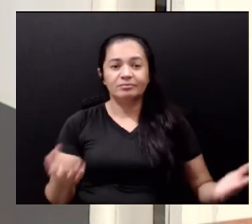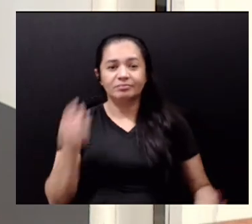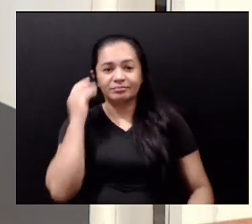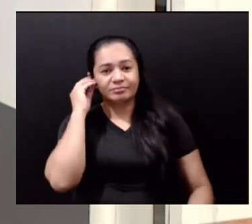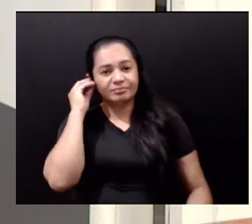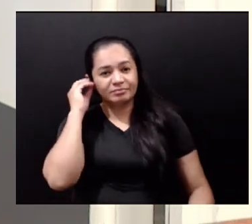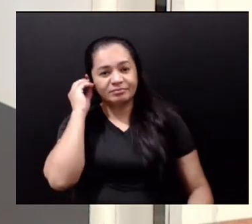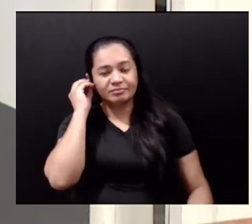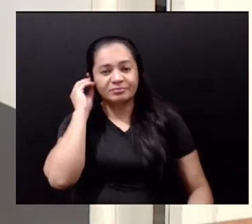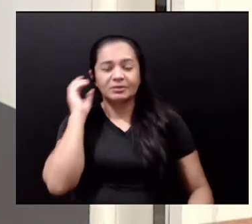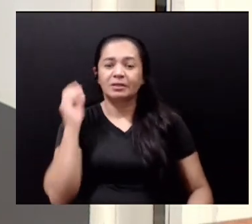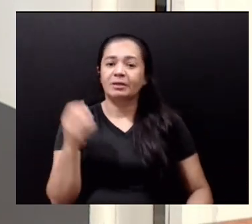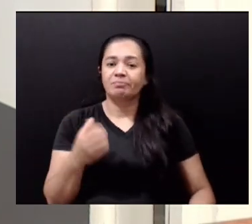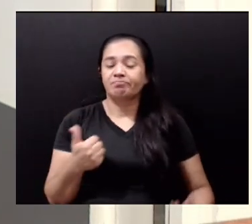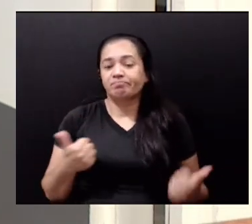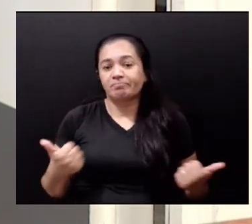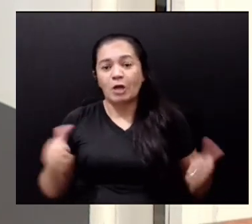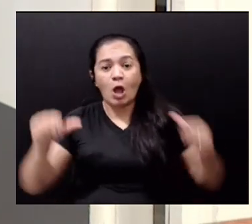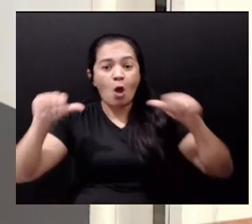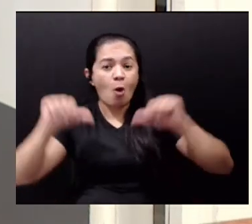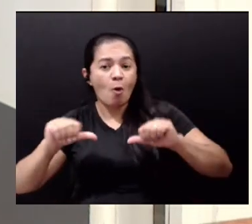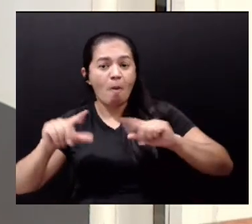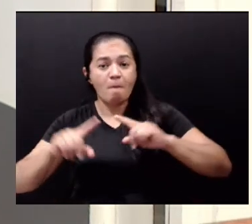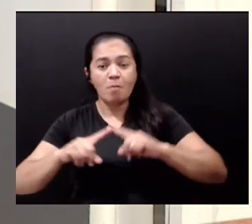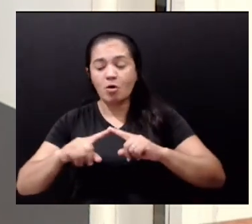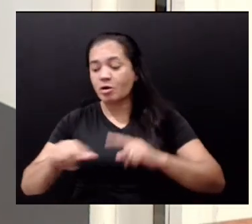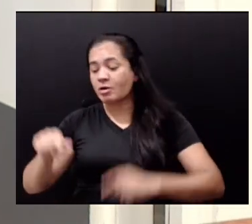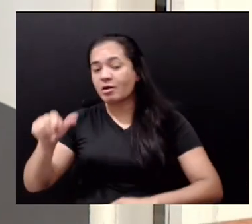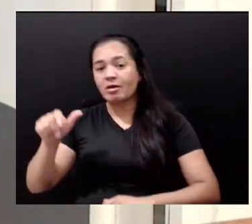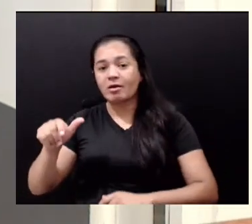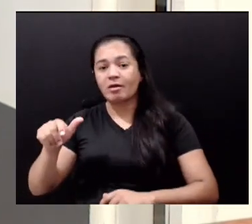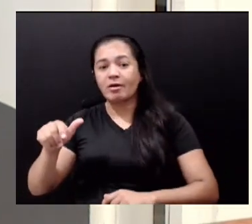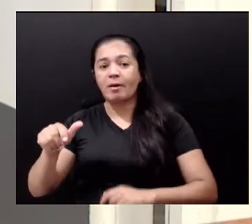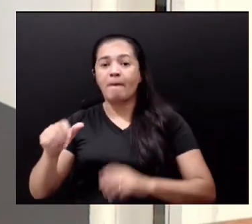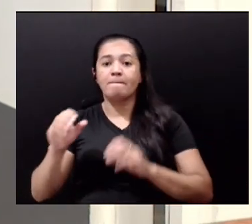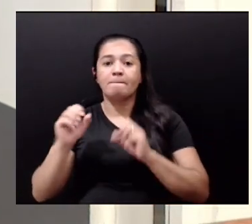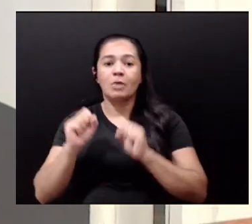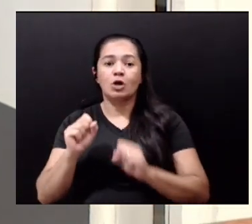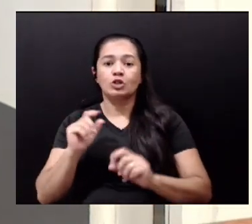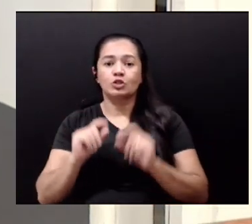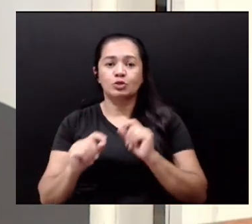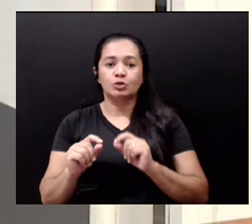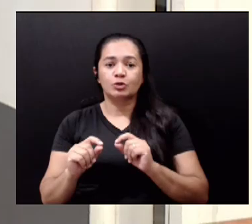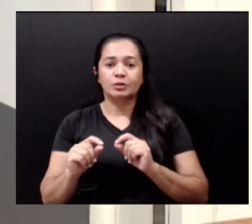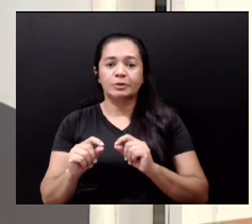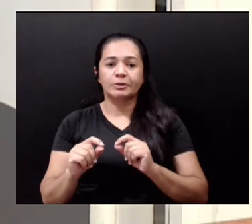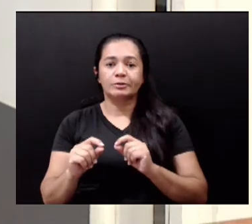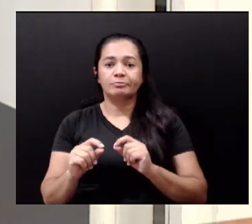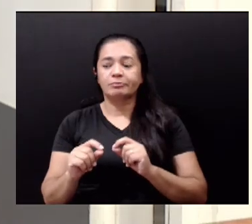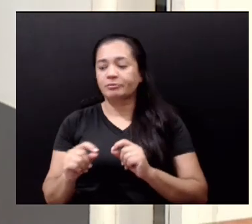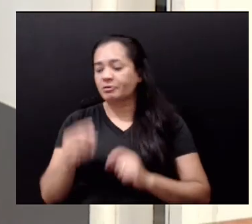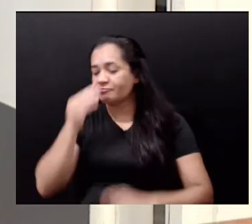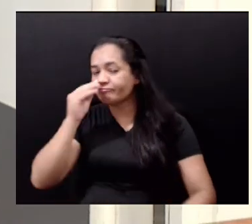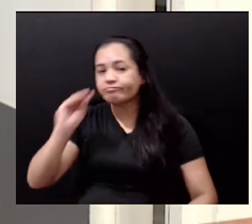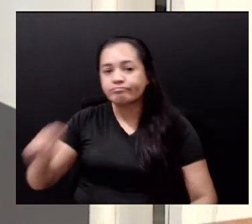né, porque ela pode sofrer um processo de ser descreditada, enfim, é um processo de